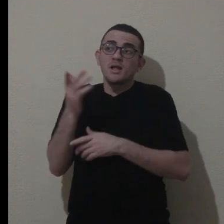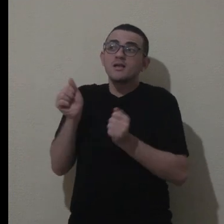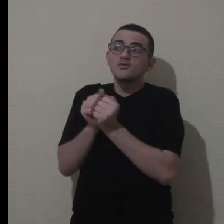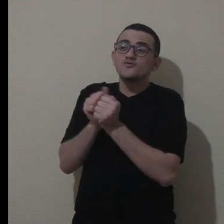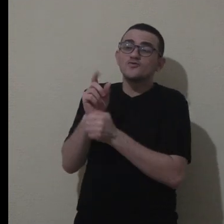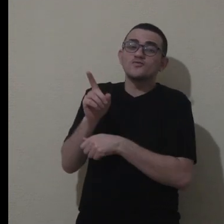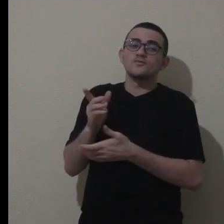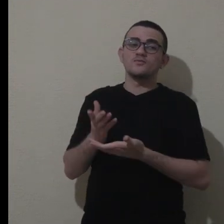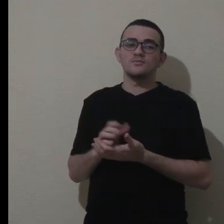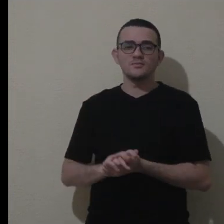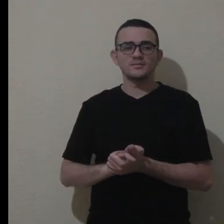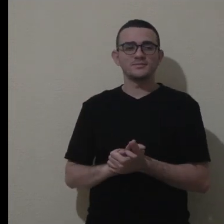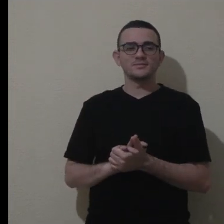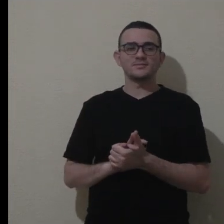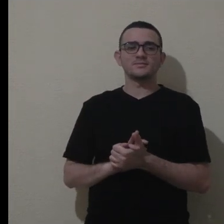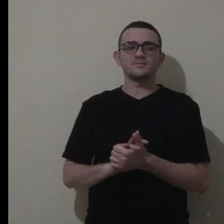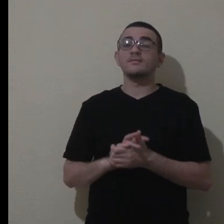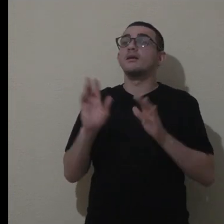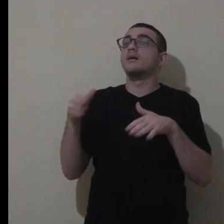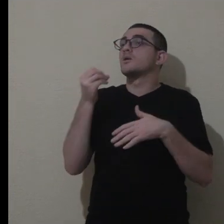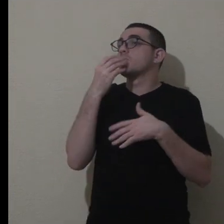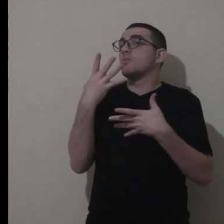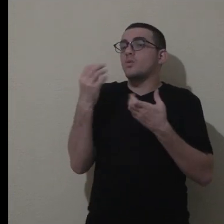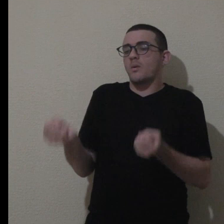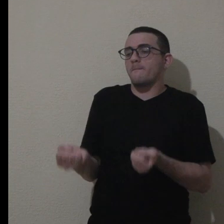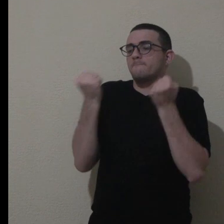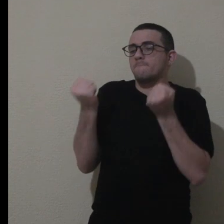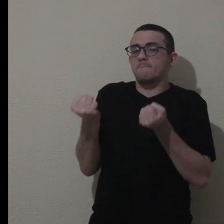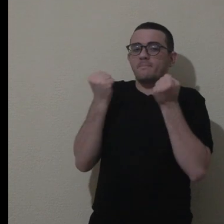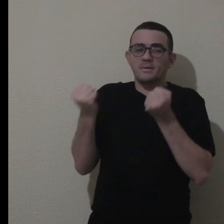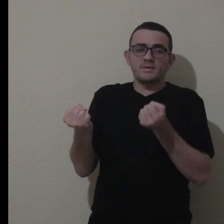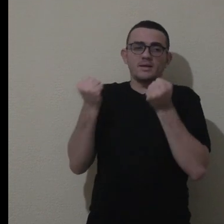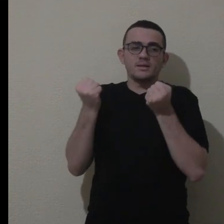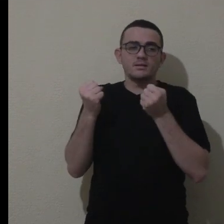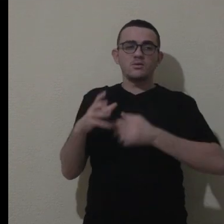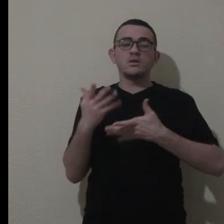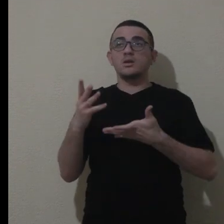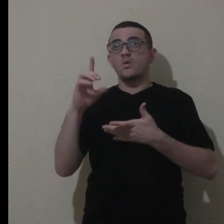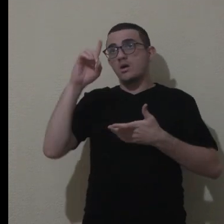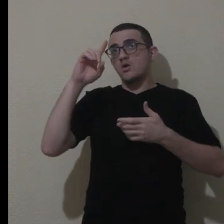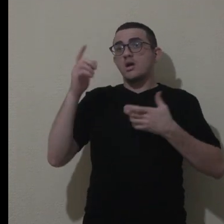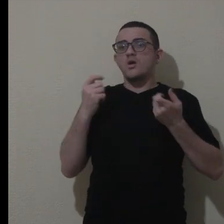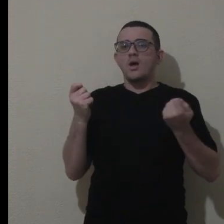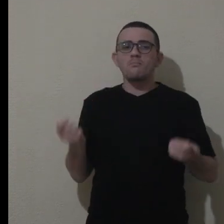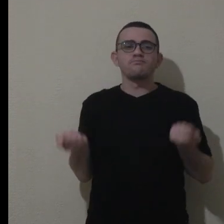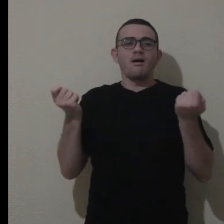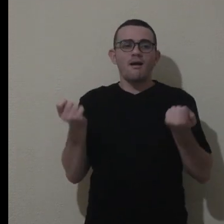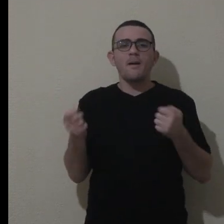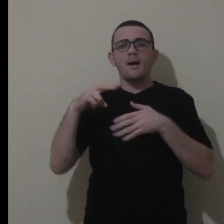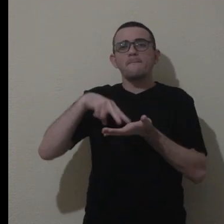aqui, doutor. Pode continuar. Então, malhação, né? Quer dizer, eu resolvi pular